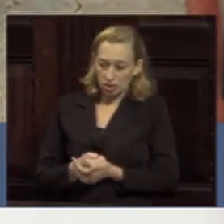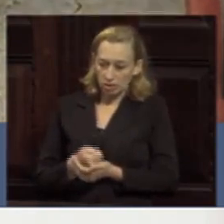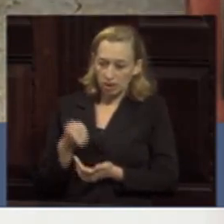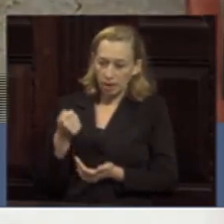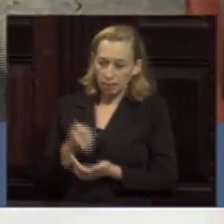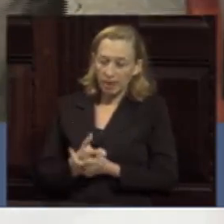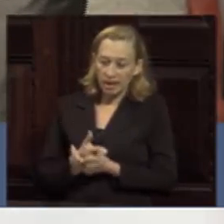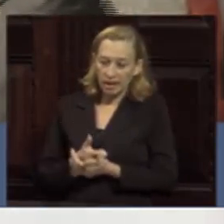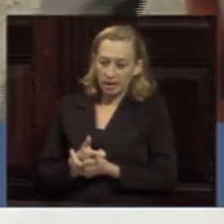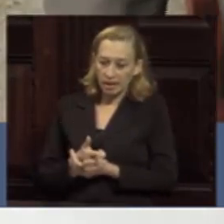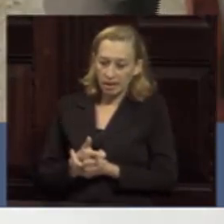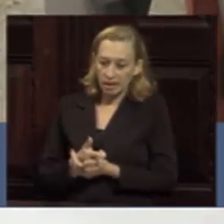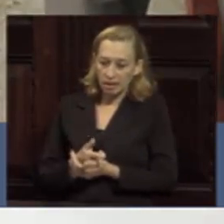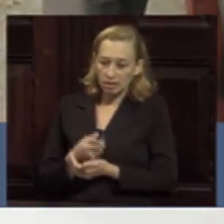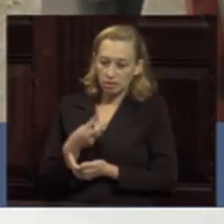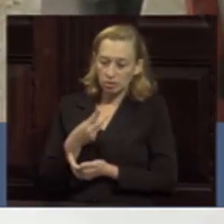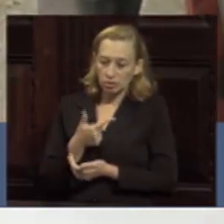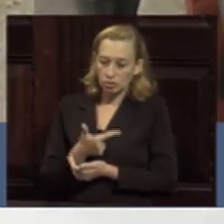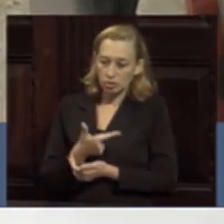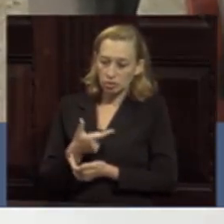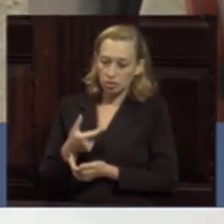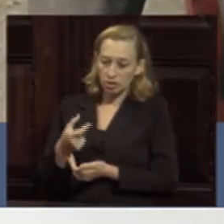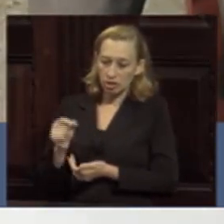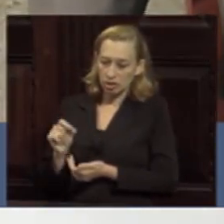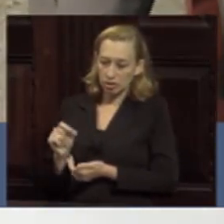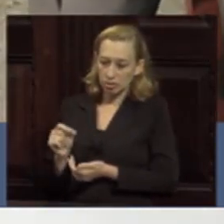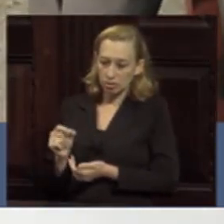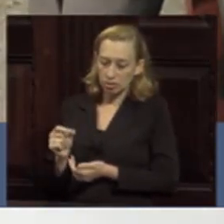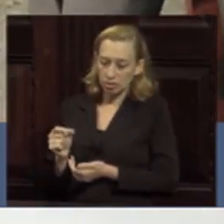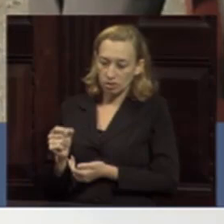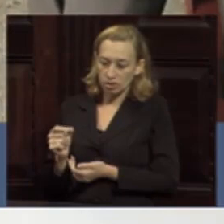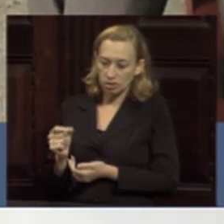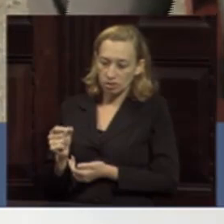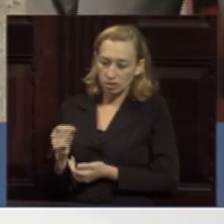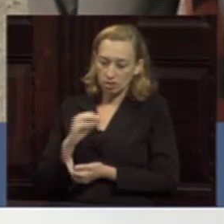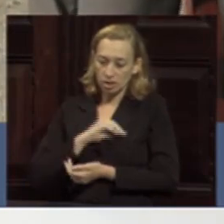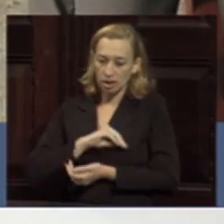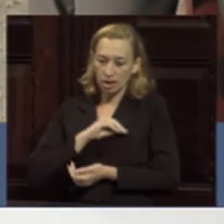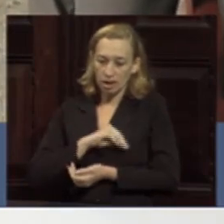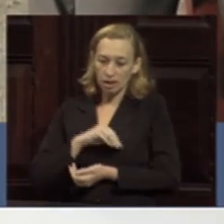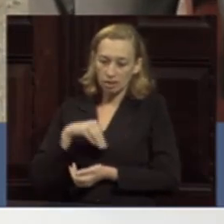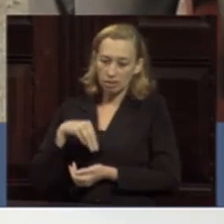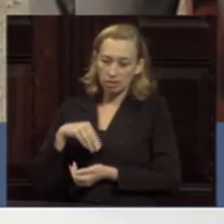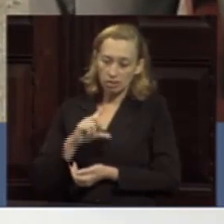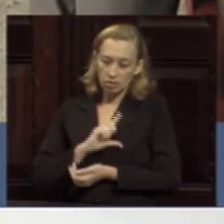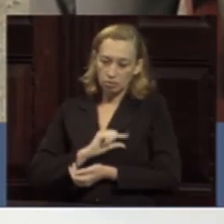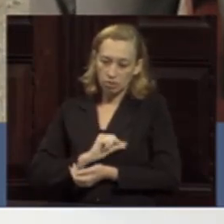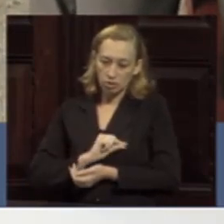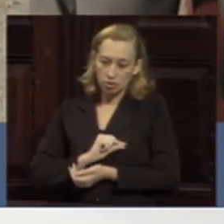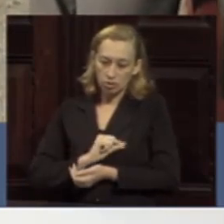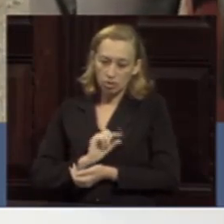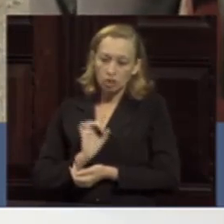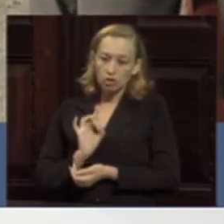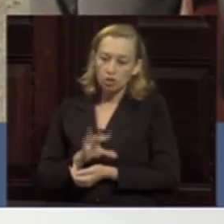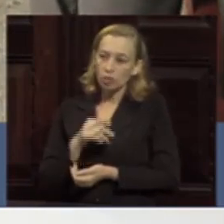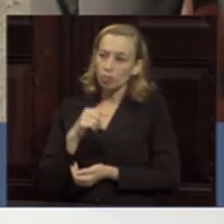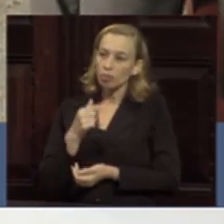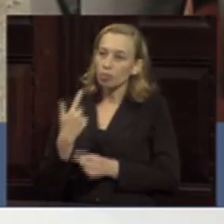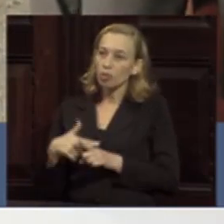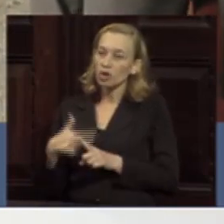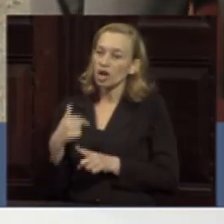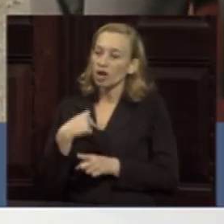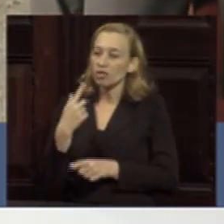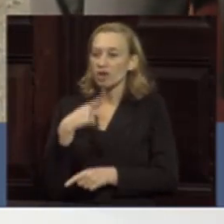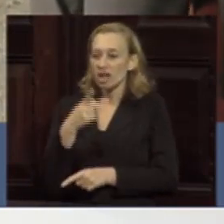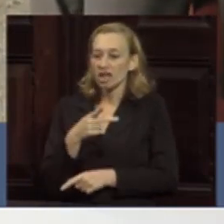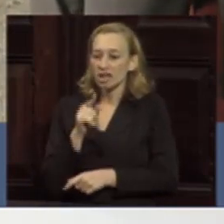indenização 200 salários mínimos por eu ter dito que ele era um ladrão nesta